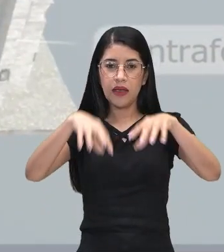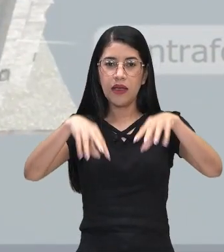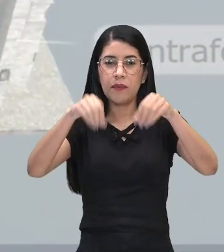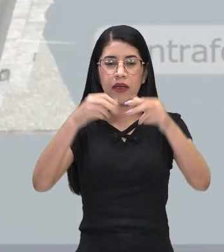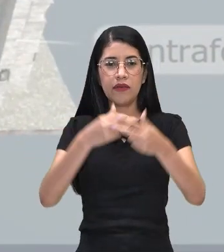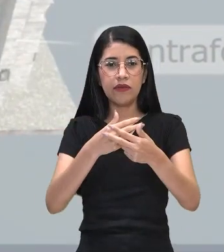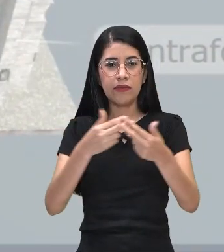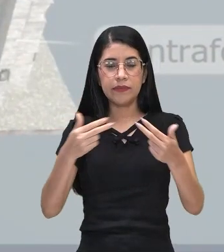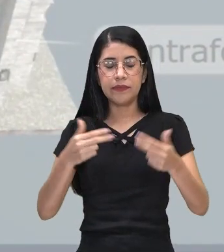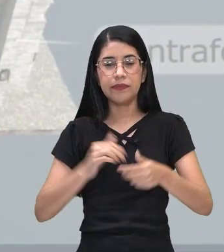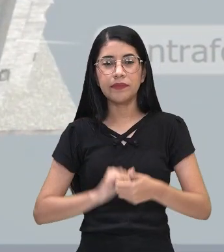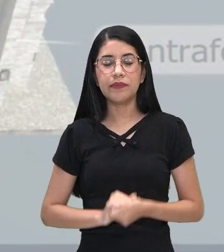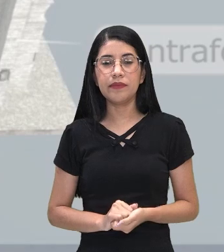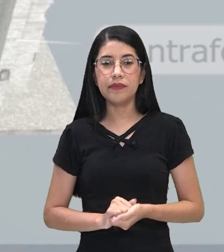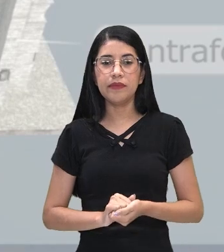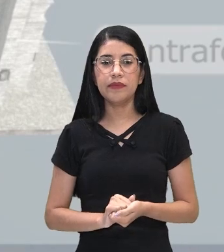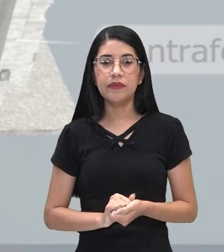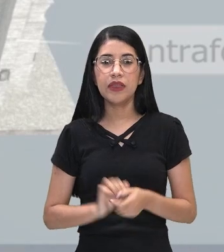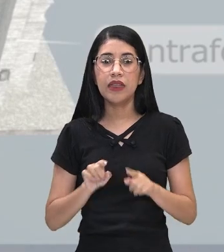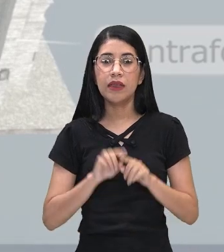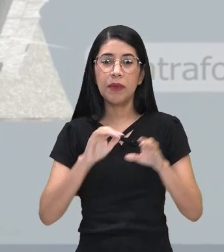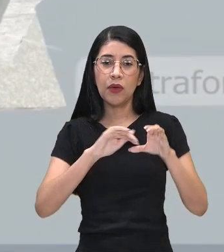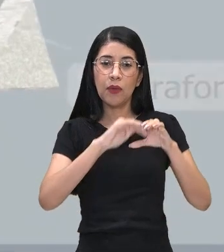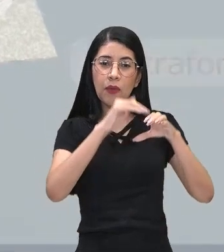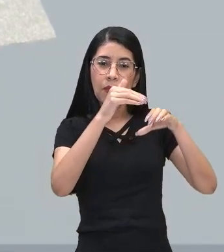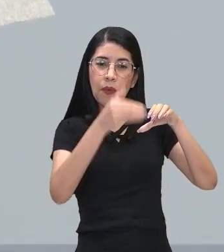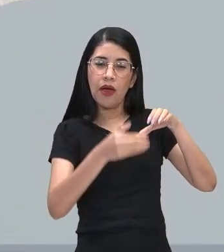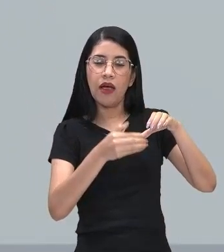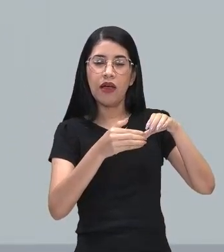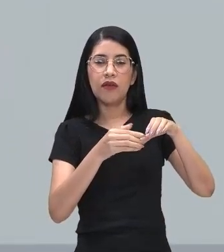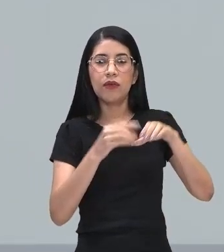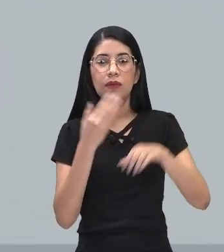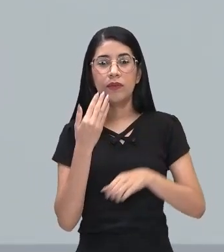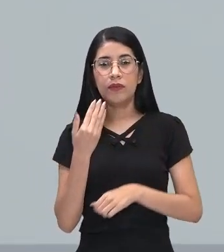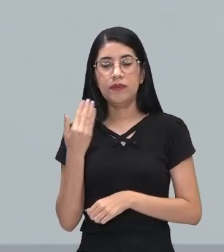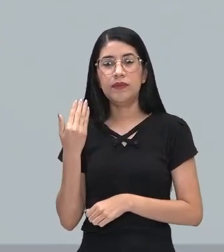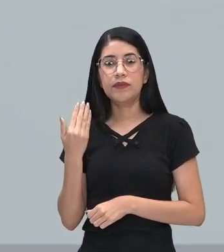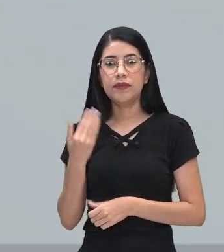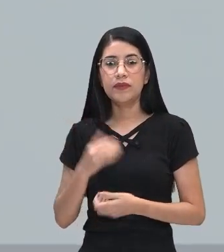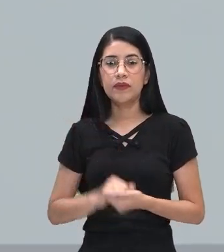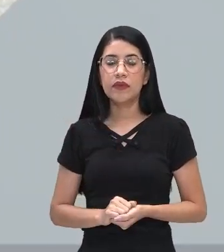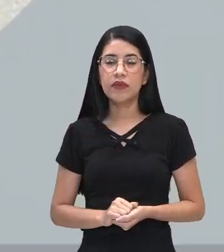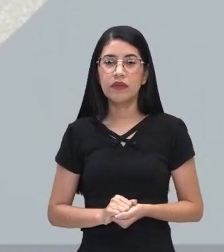torres aqui. Arco quebrado ogival, que são esses arcos aqui, ó.